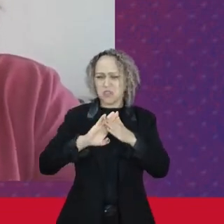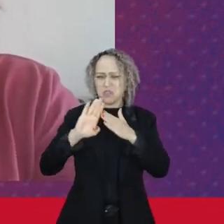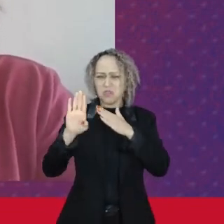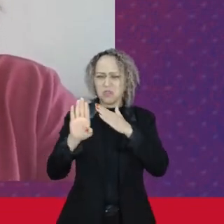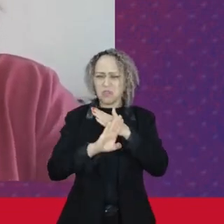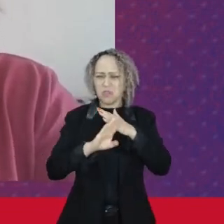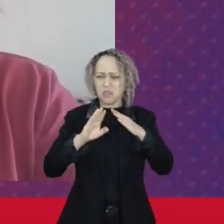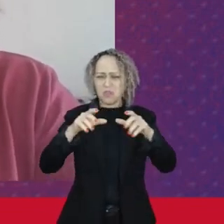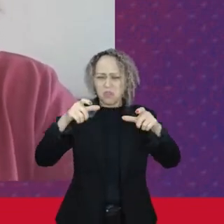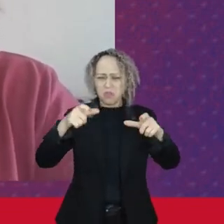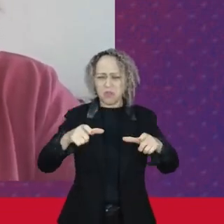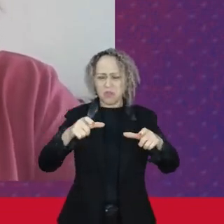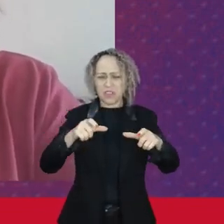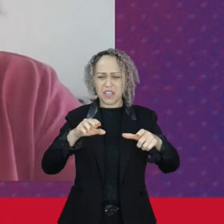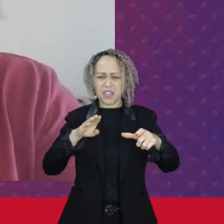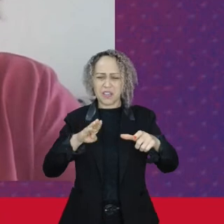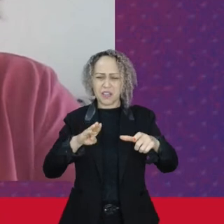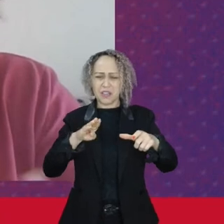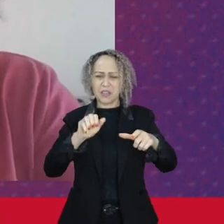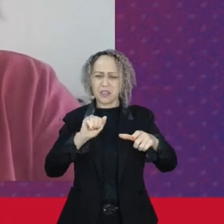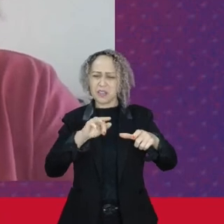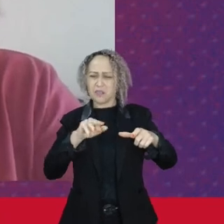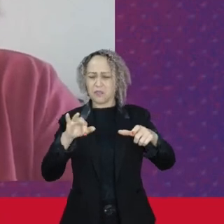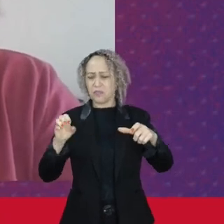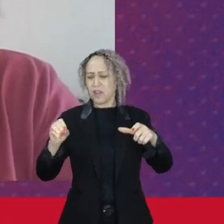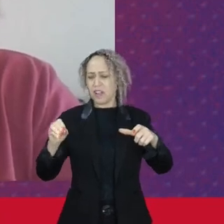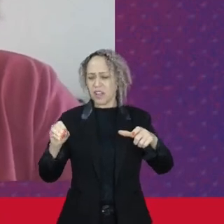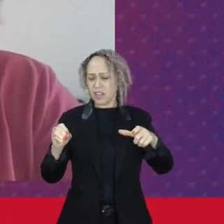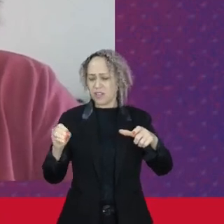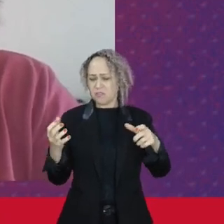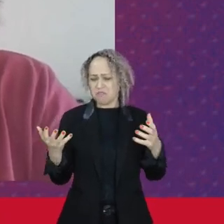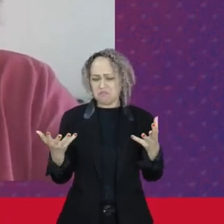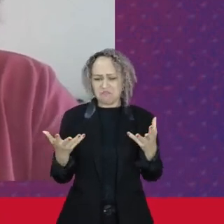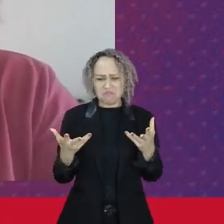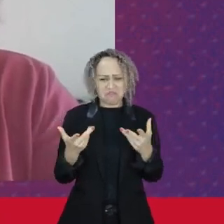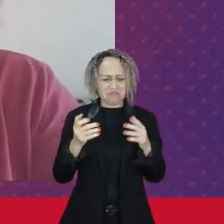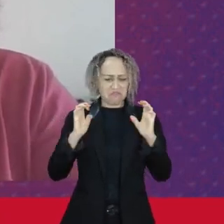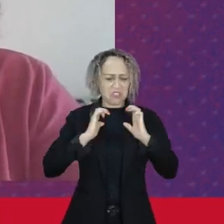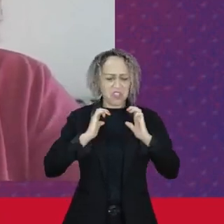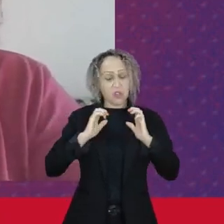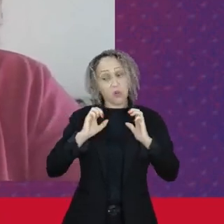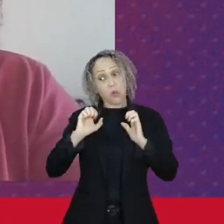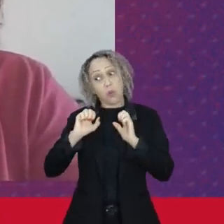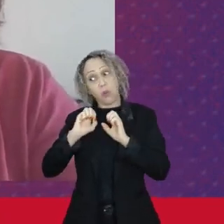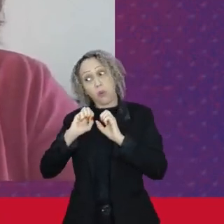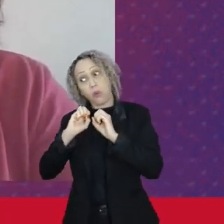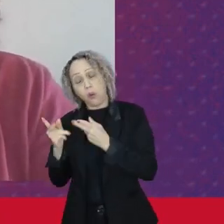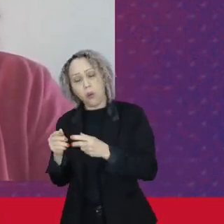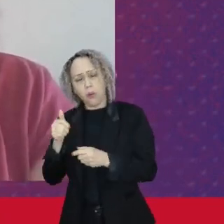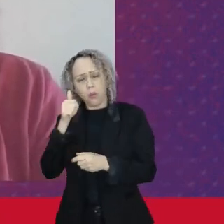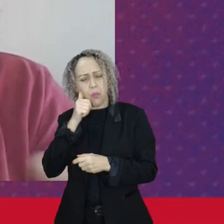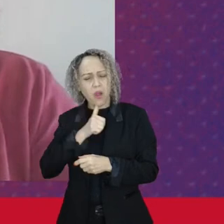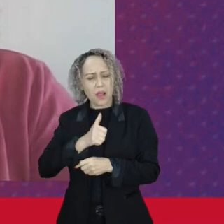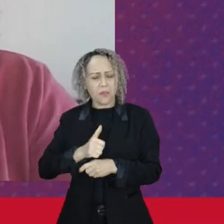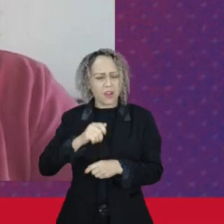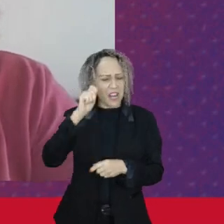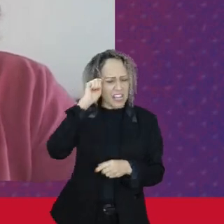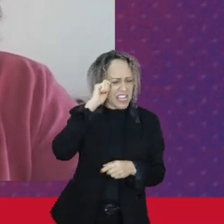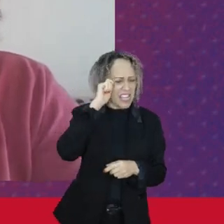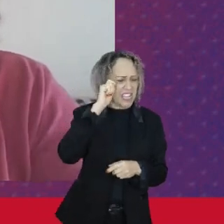negra morando na periferia. Então, além do recorte de gênero, o recorte de classe